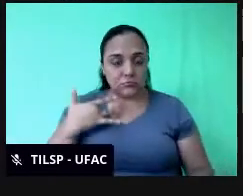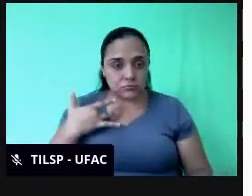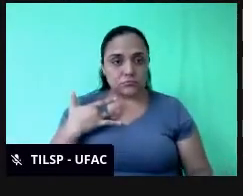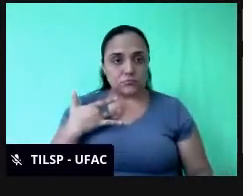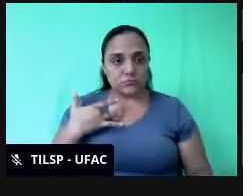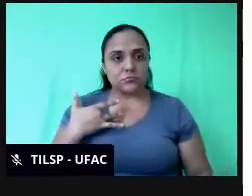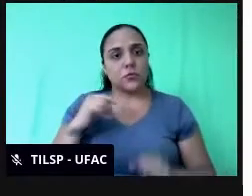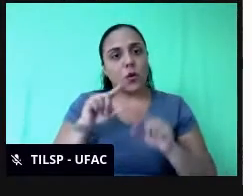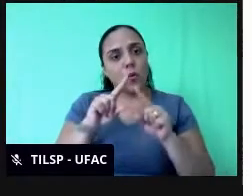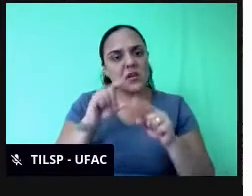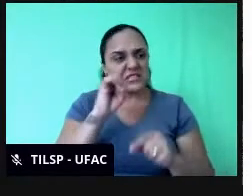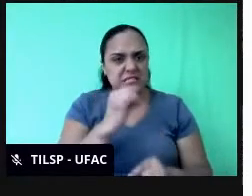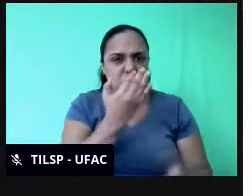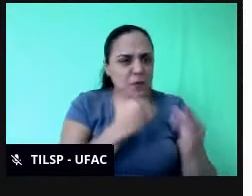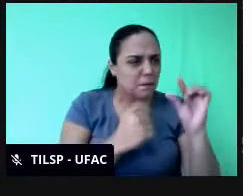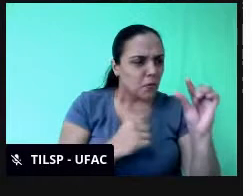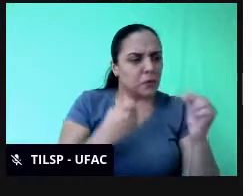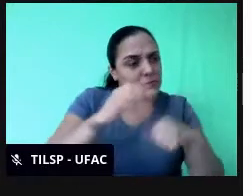utilizar um suplemento.